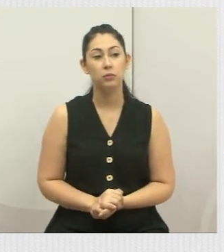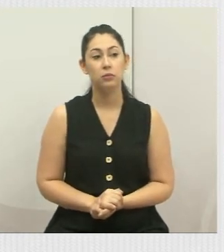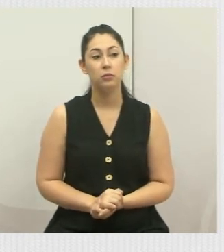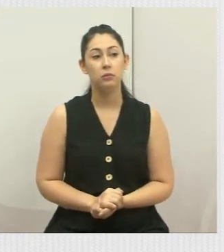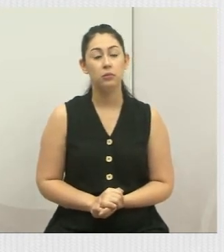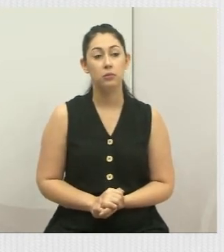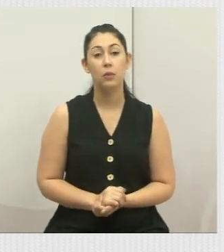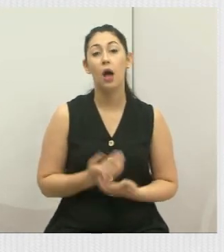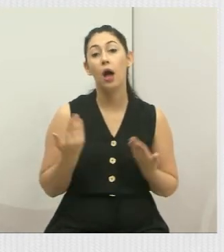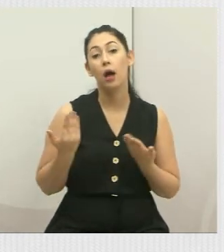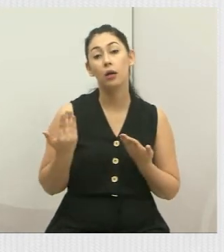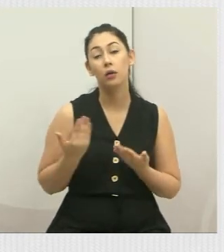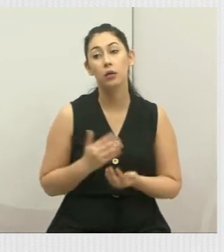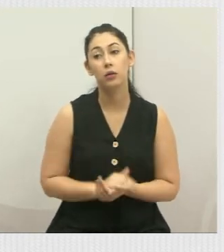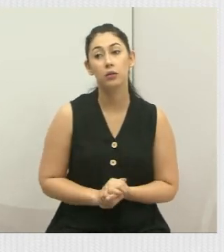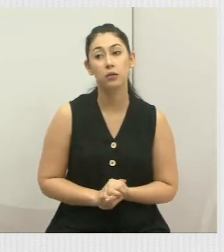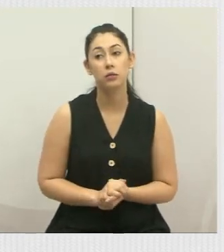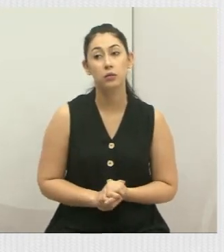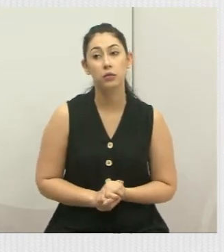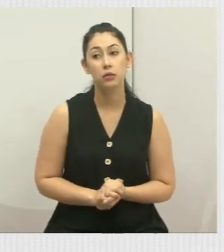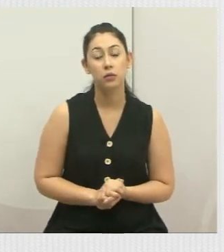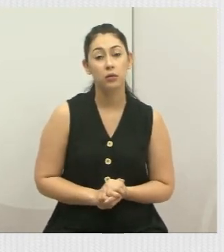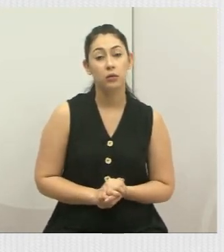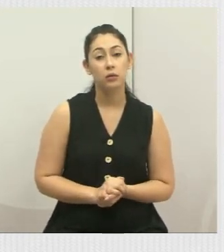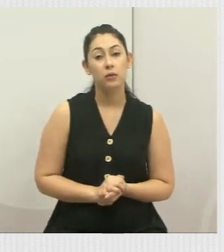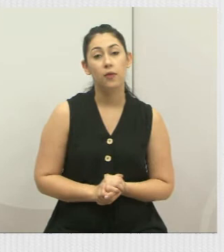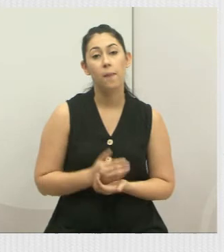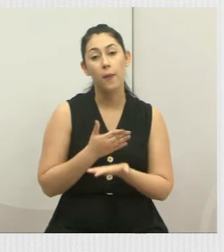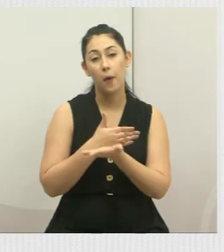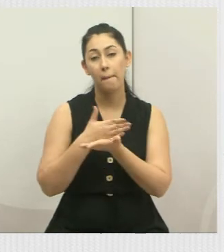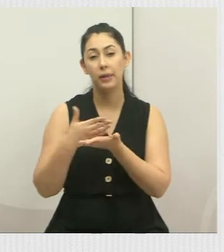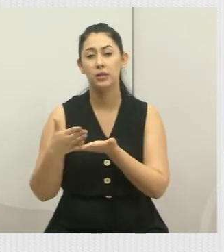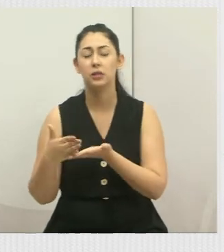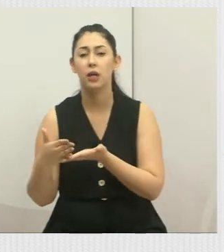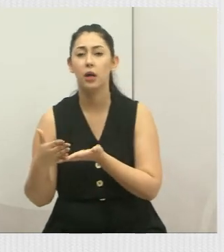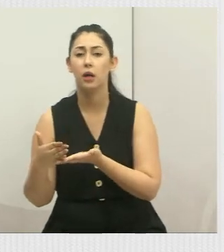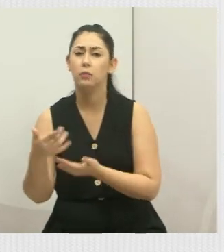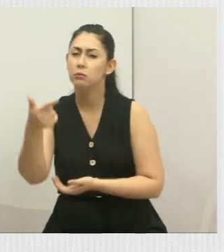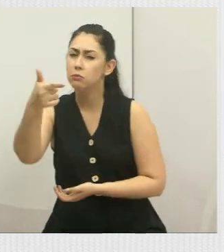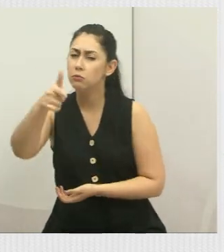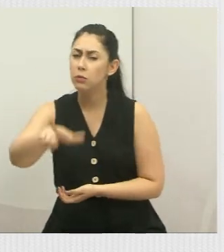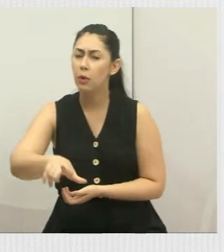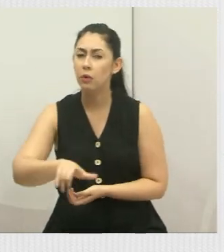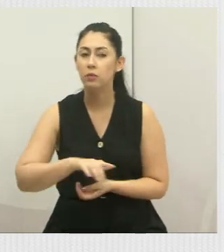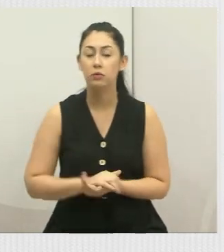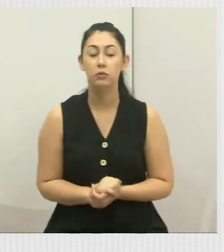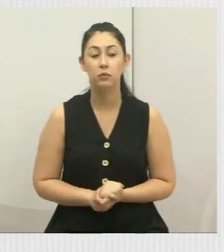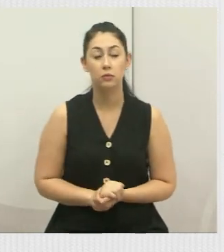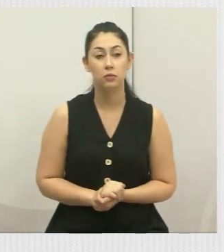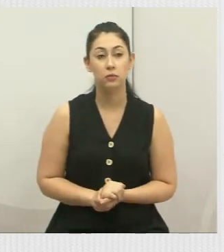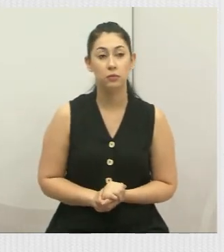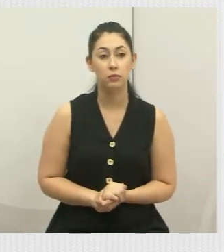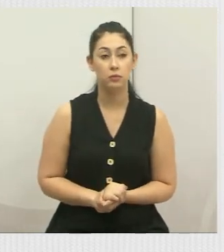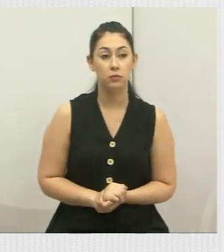Nós vamos passar agora para um outro momento desta consulta pública.